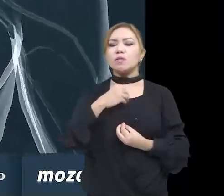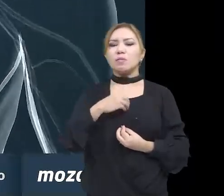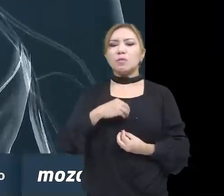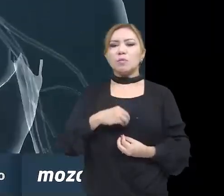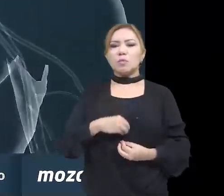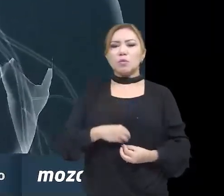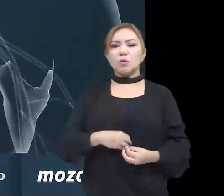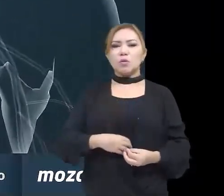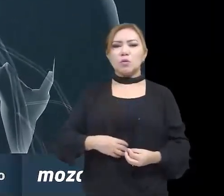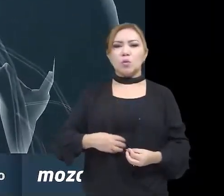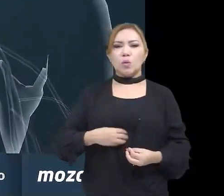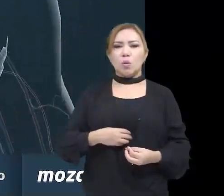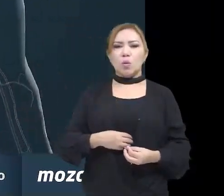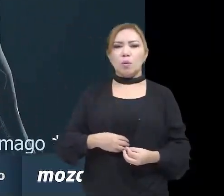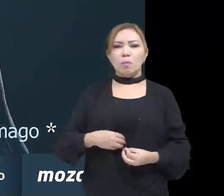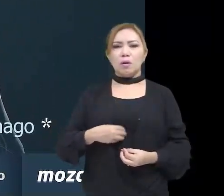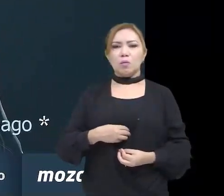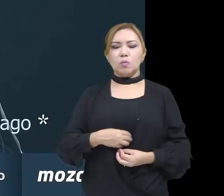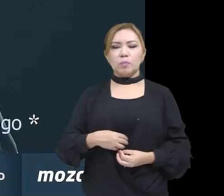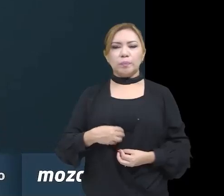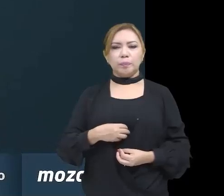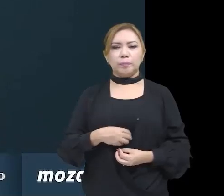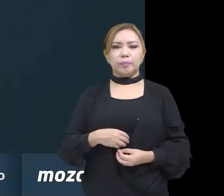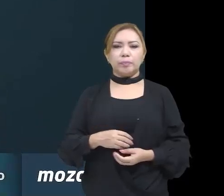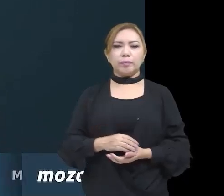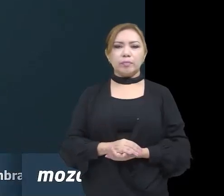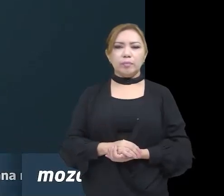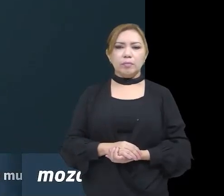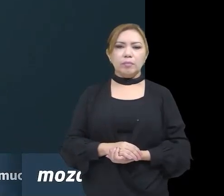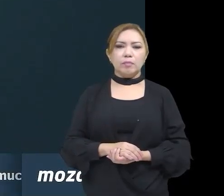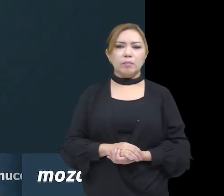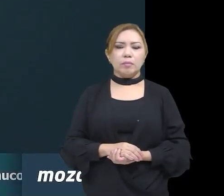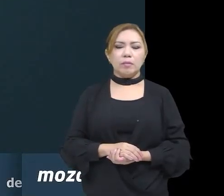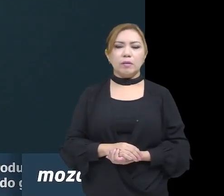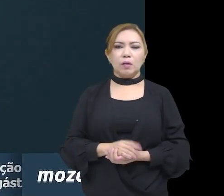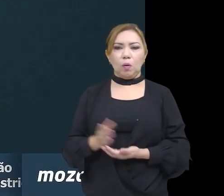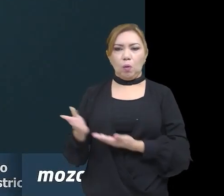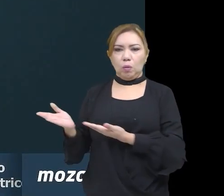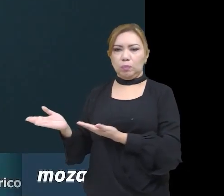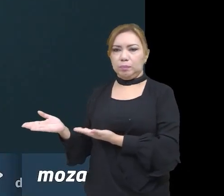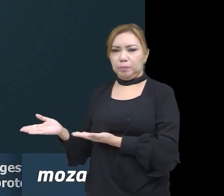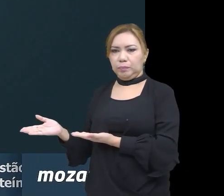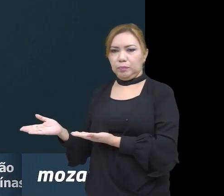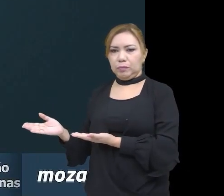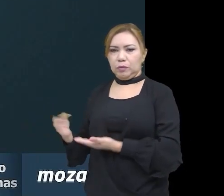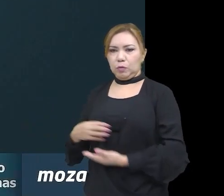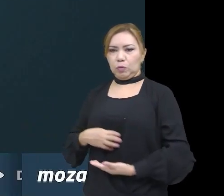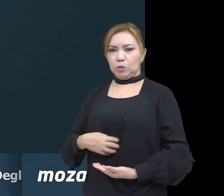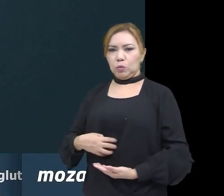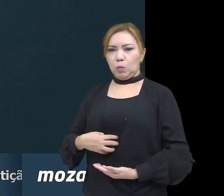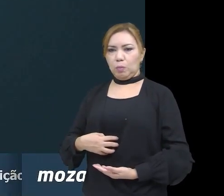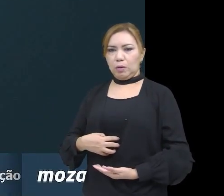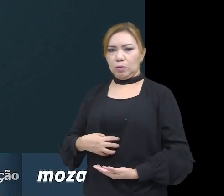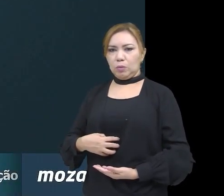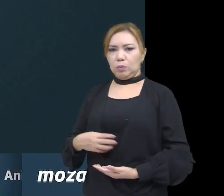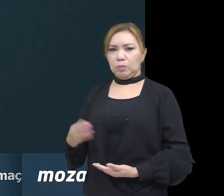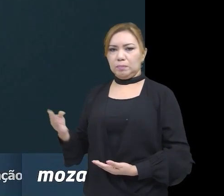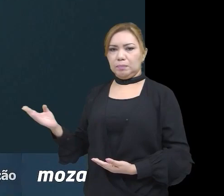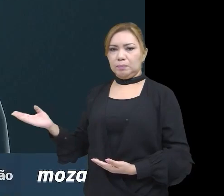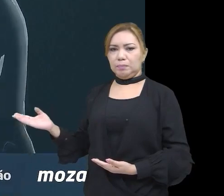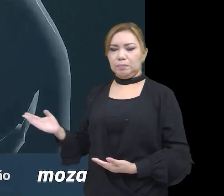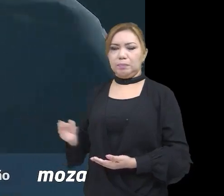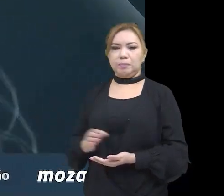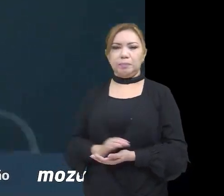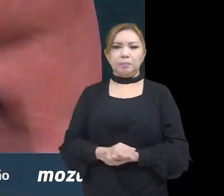pelas nossas vias. Outra coisa interessante que nós podemos lembrar é a